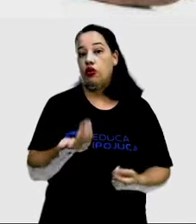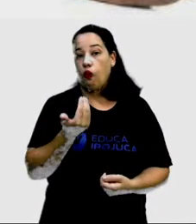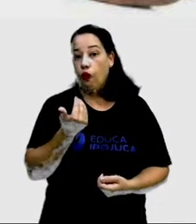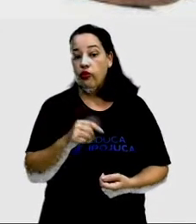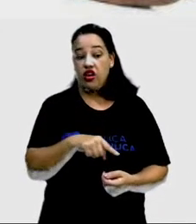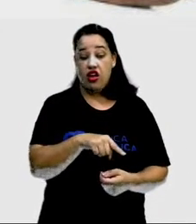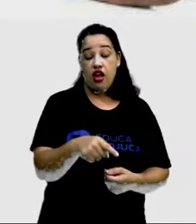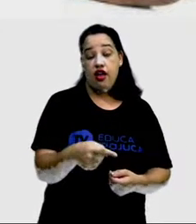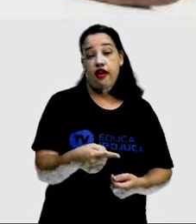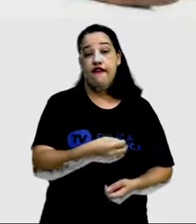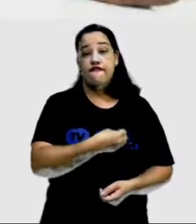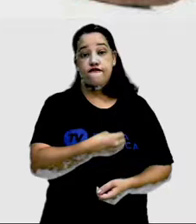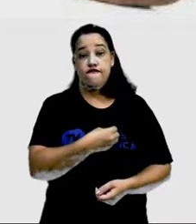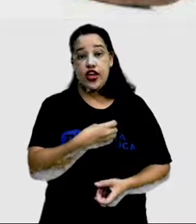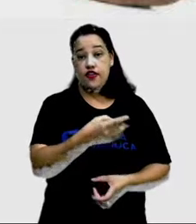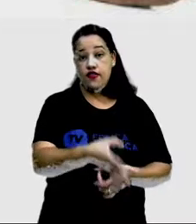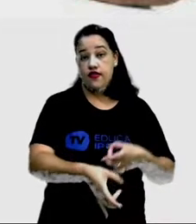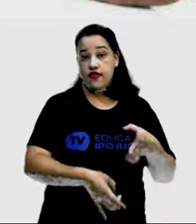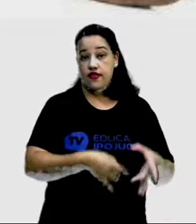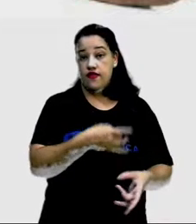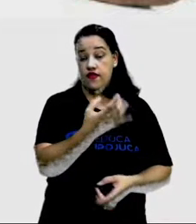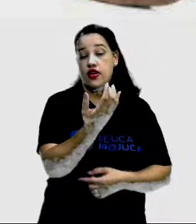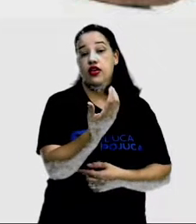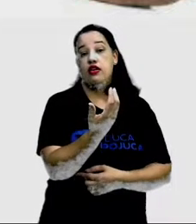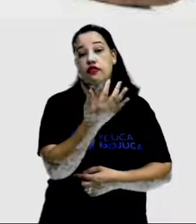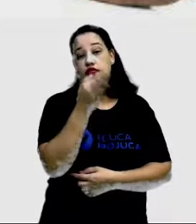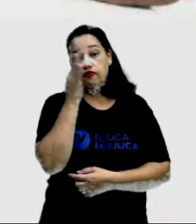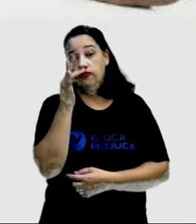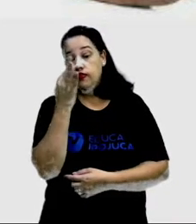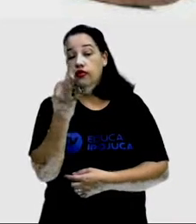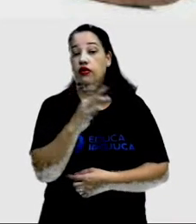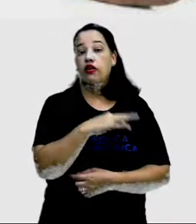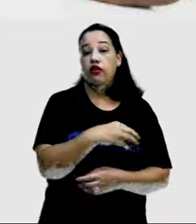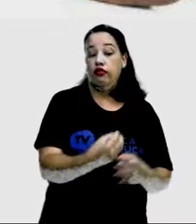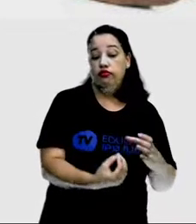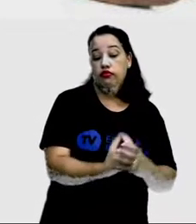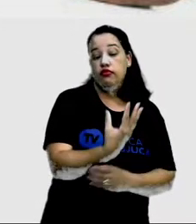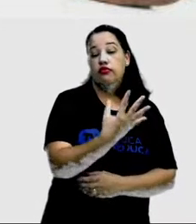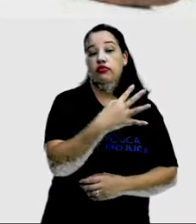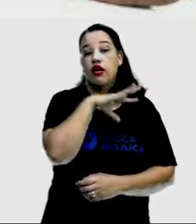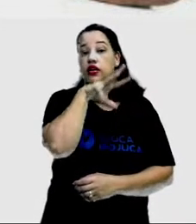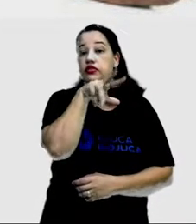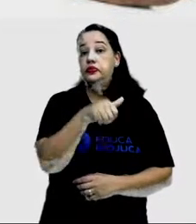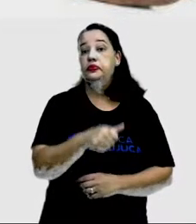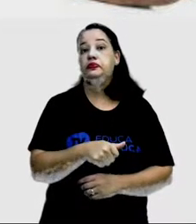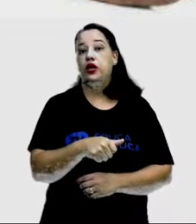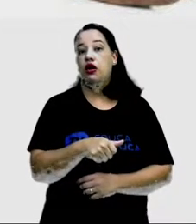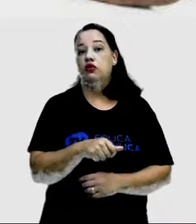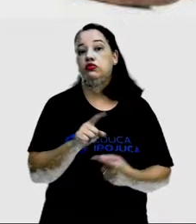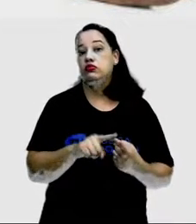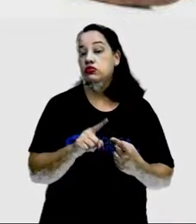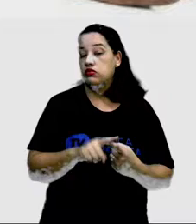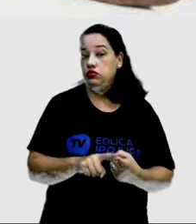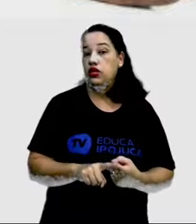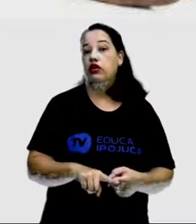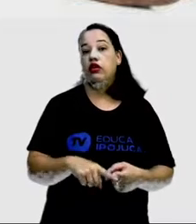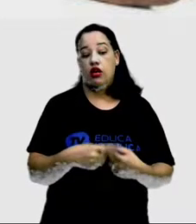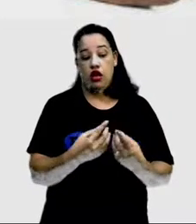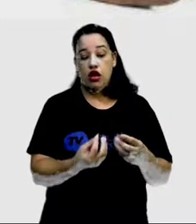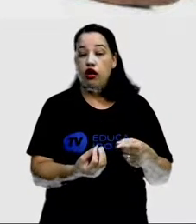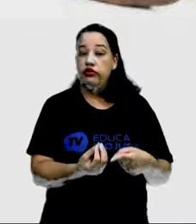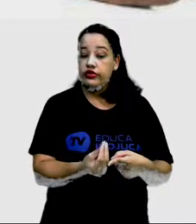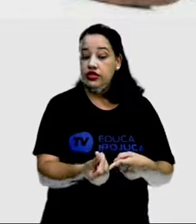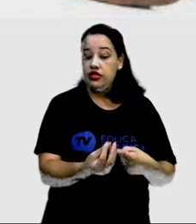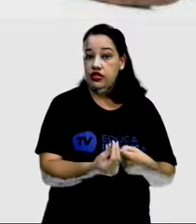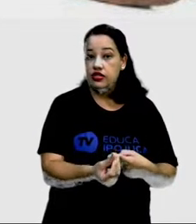seres vivos, tais como plantas e animais, e liberam na natureza sais minerais e